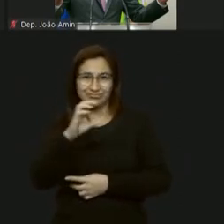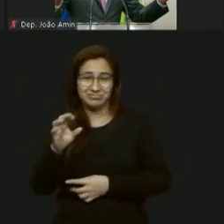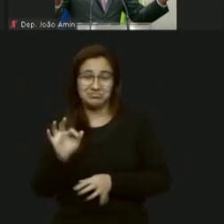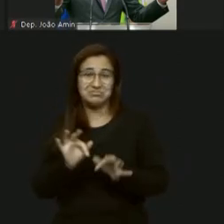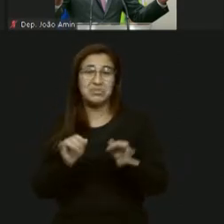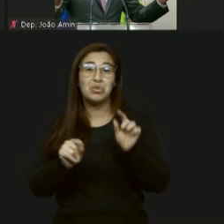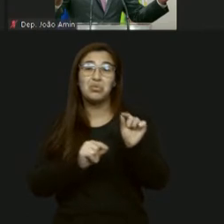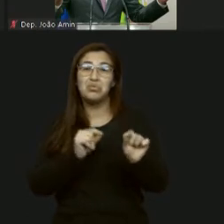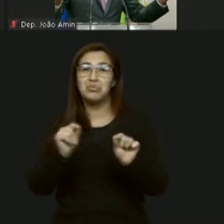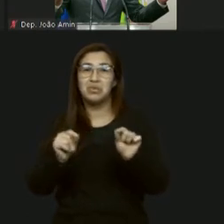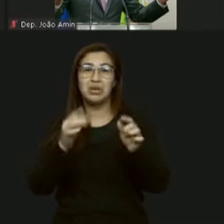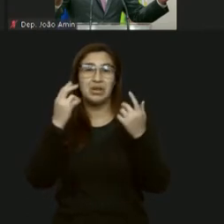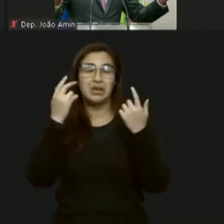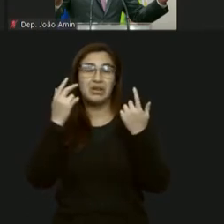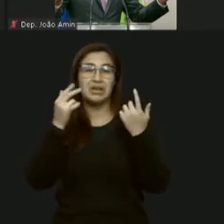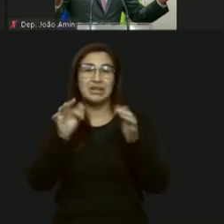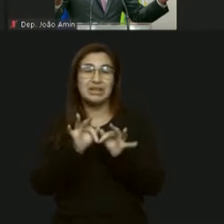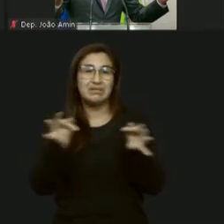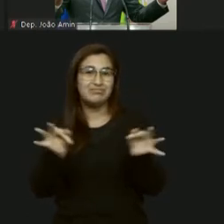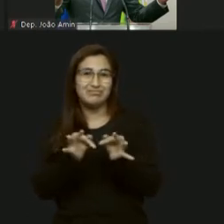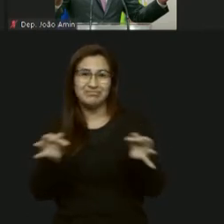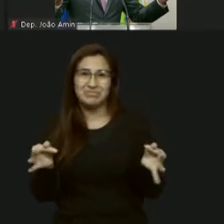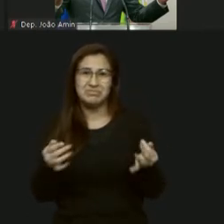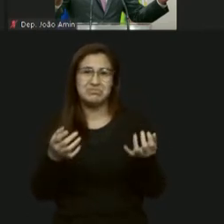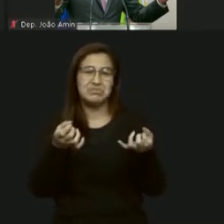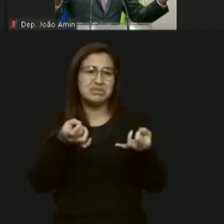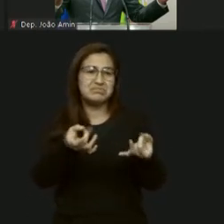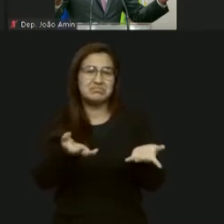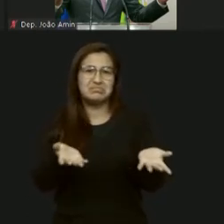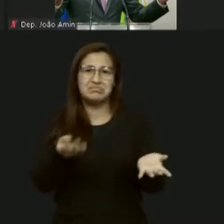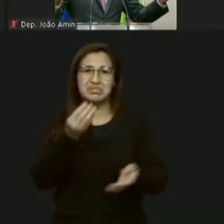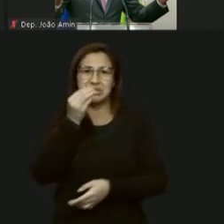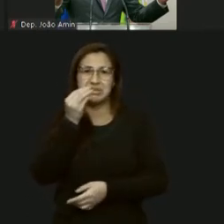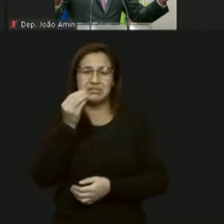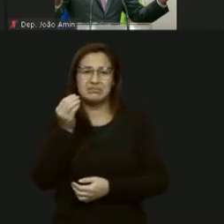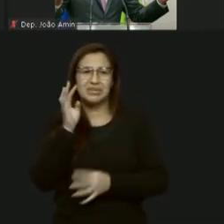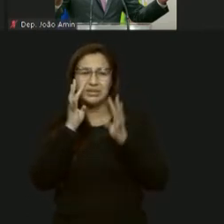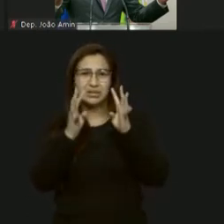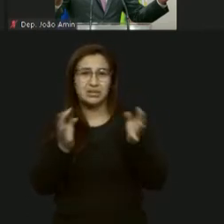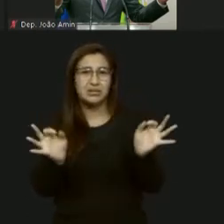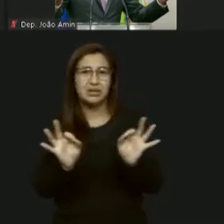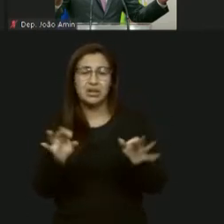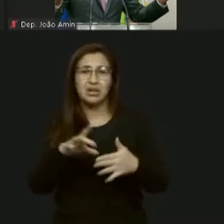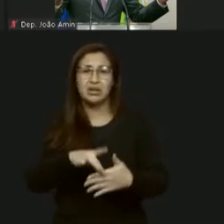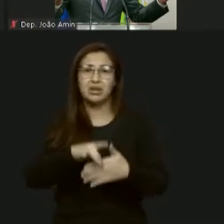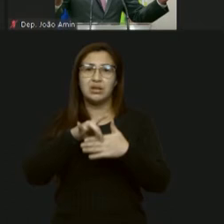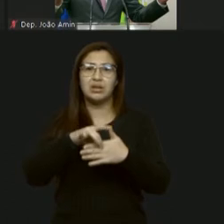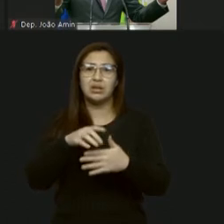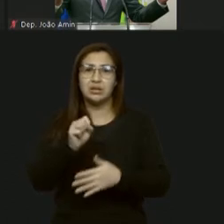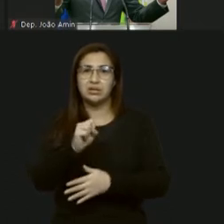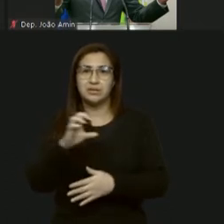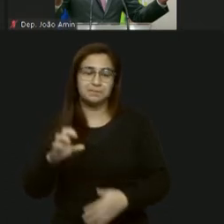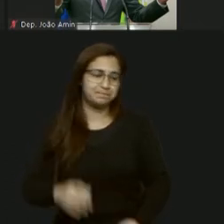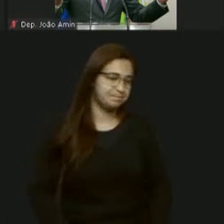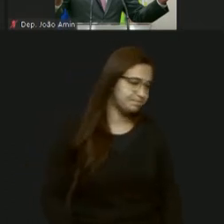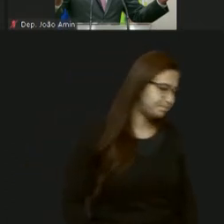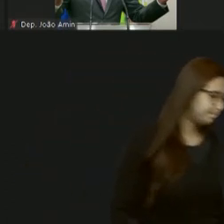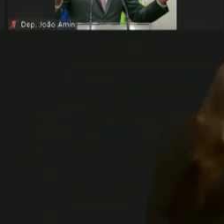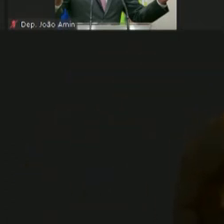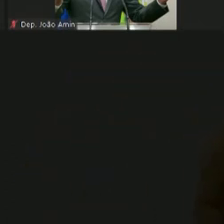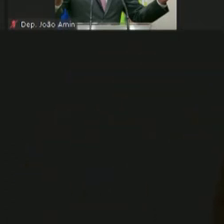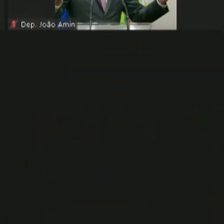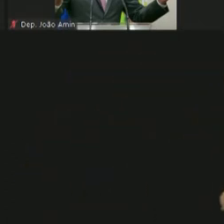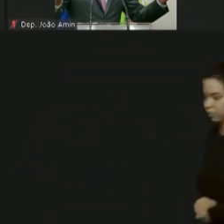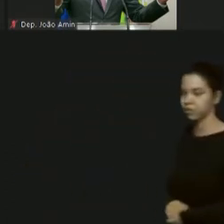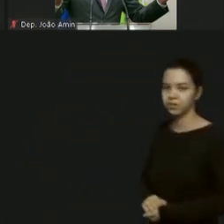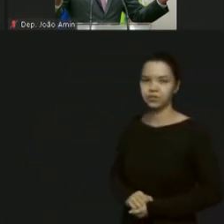simplesmente não deu a mínima aí para as lideranças do Estado de Santa Catarina, para os representantes do Estado de Santa Catarina,